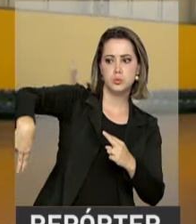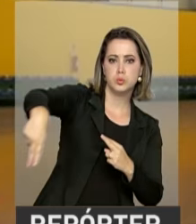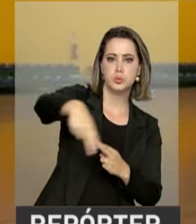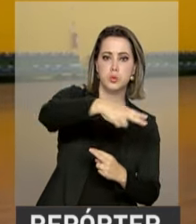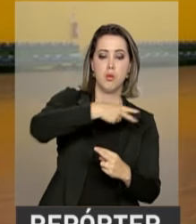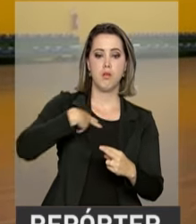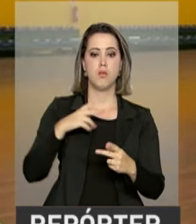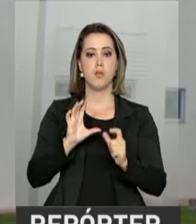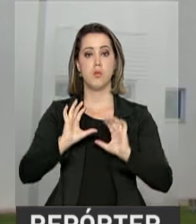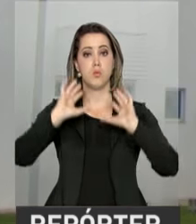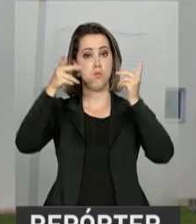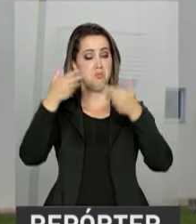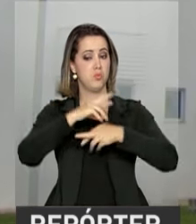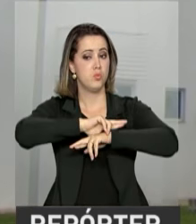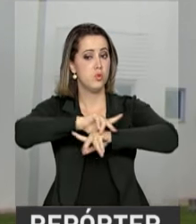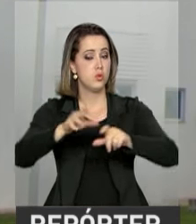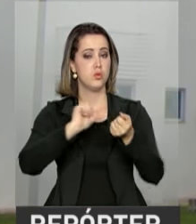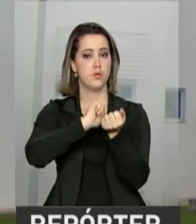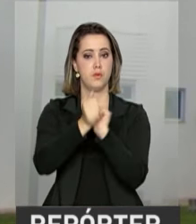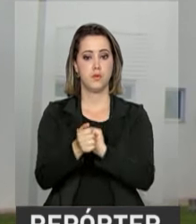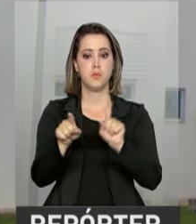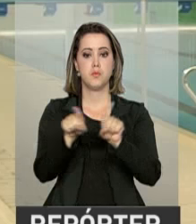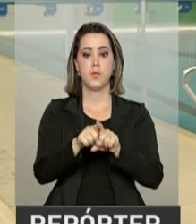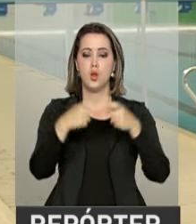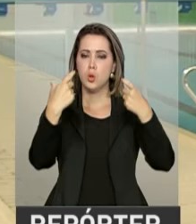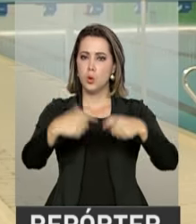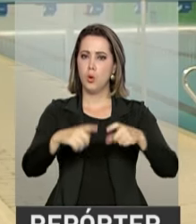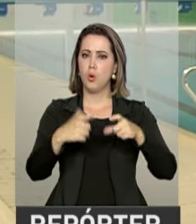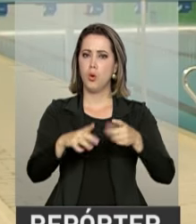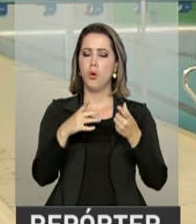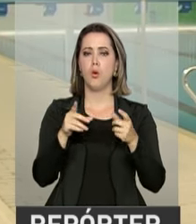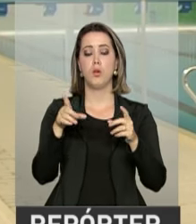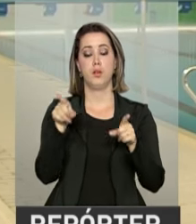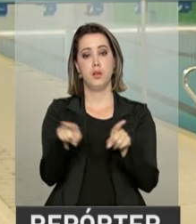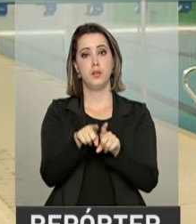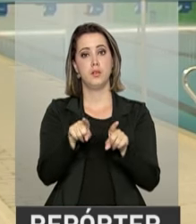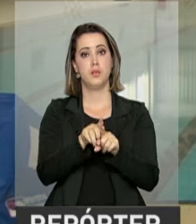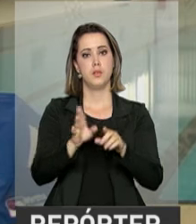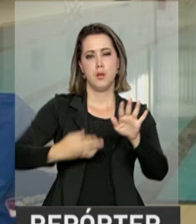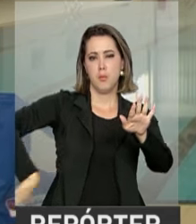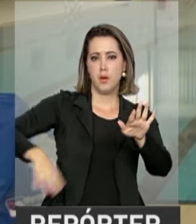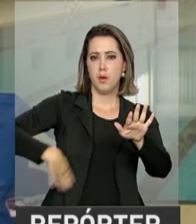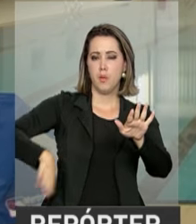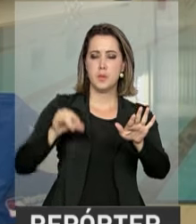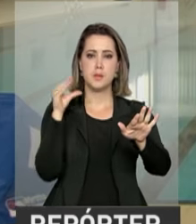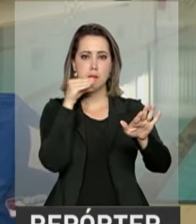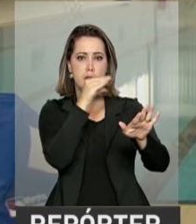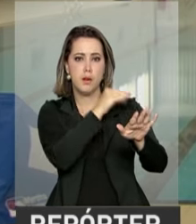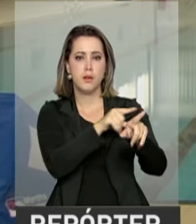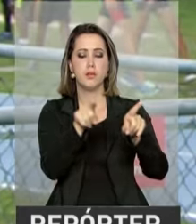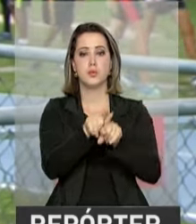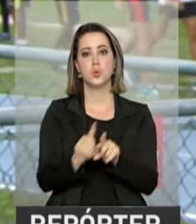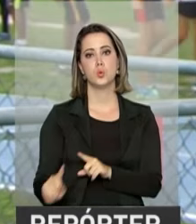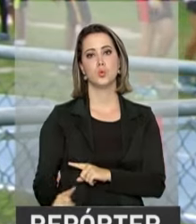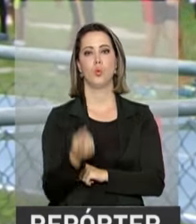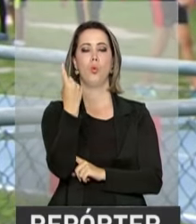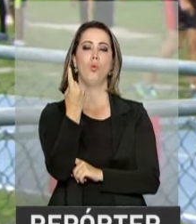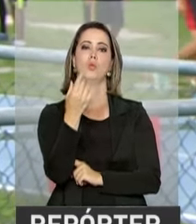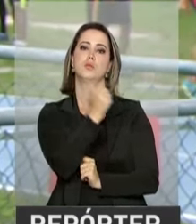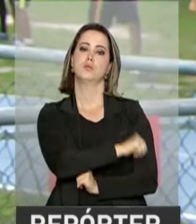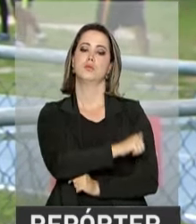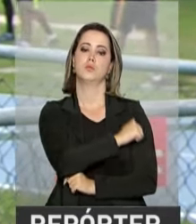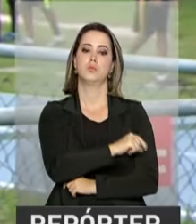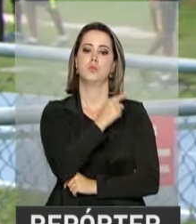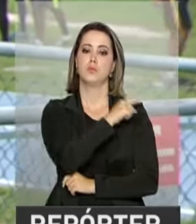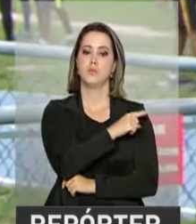poli esportivo um alojamento para os esportistas de uma piscina coberta aquecida a única do rio de janeiro e cada entrou no